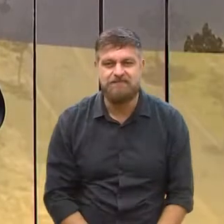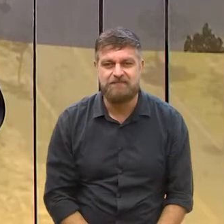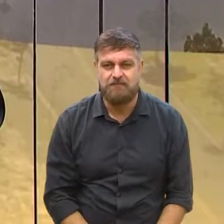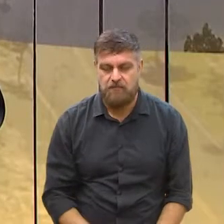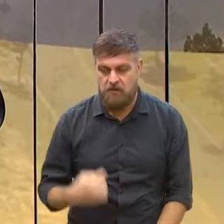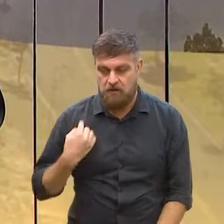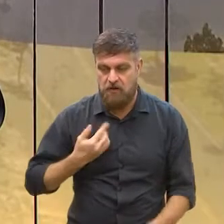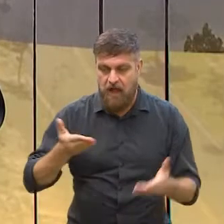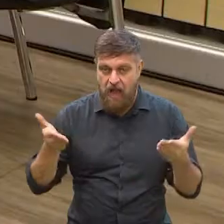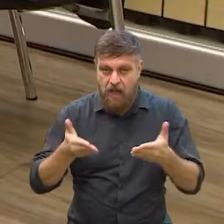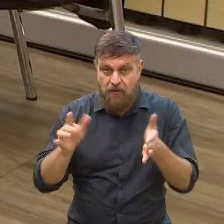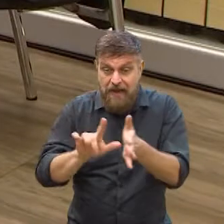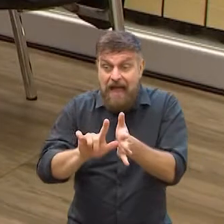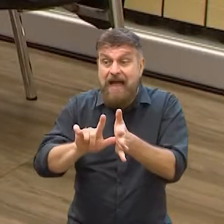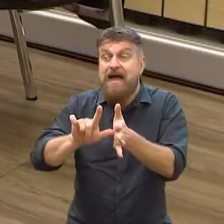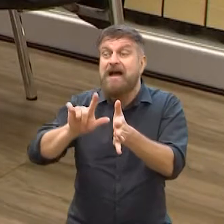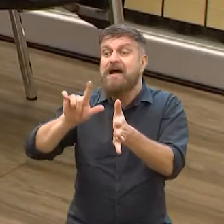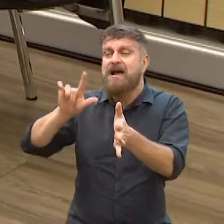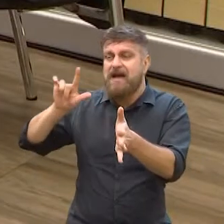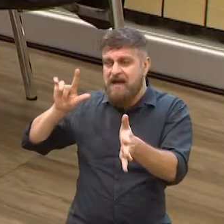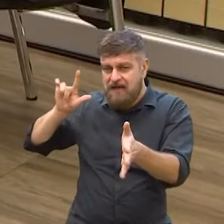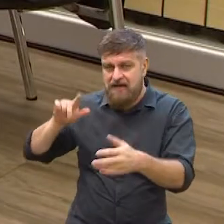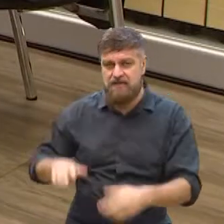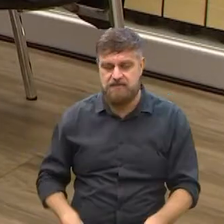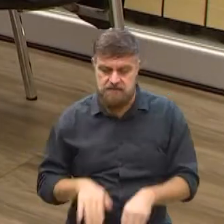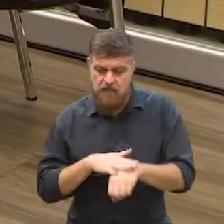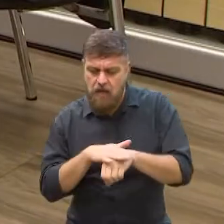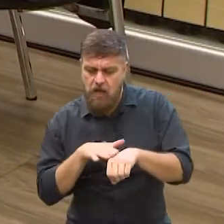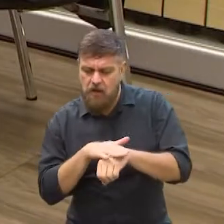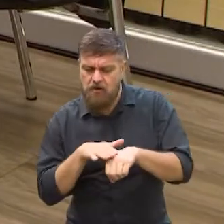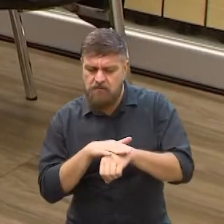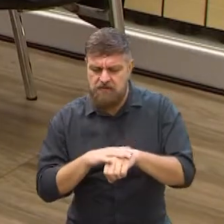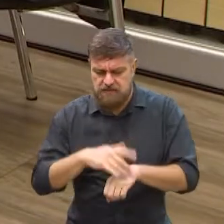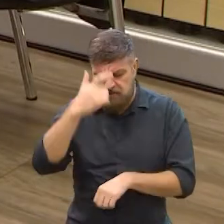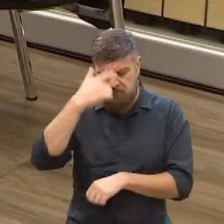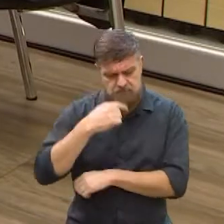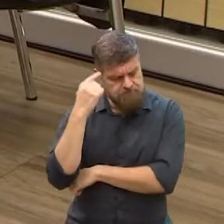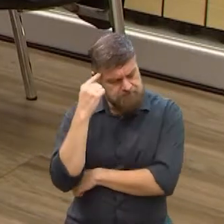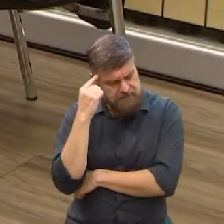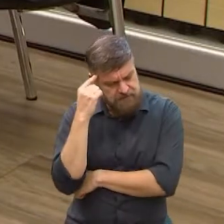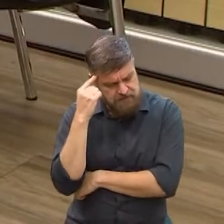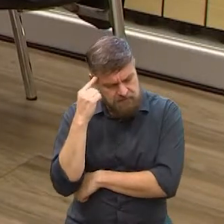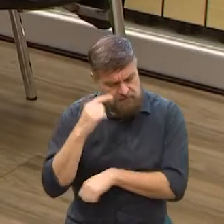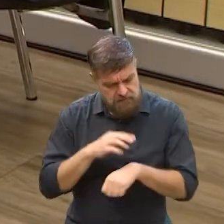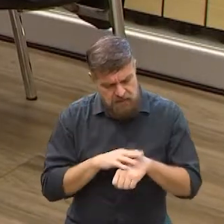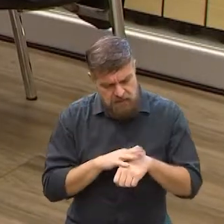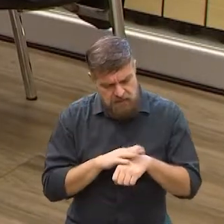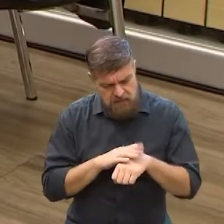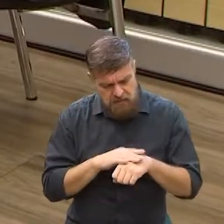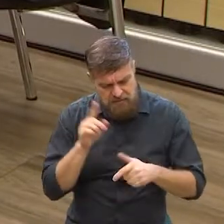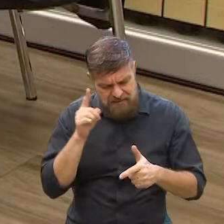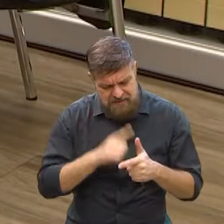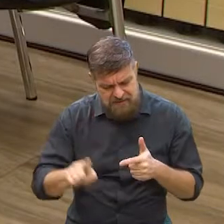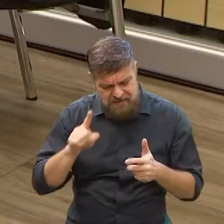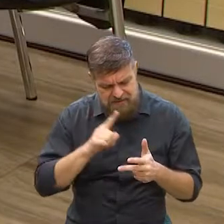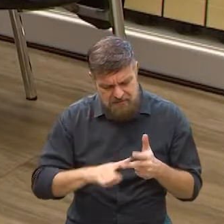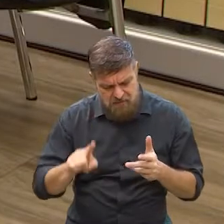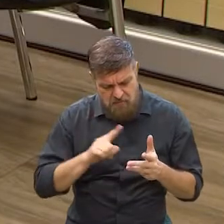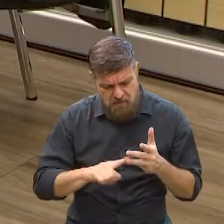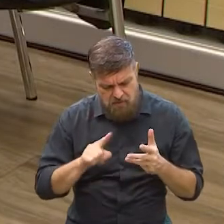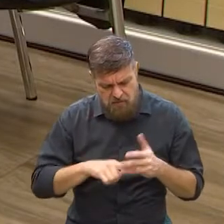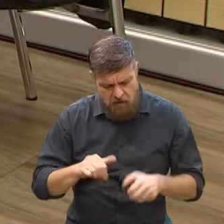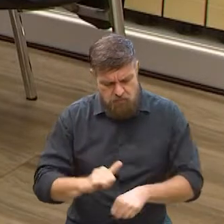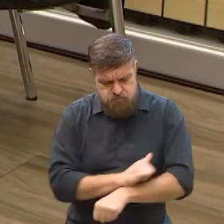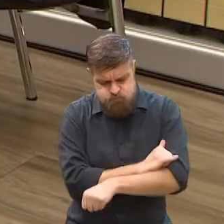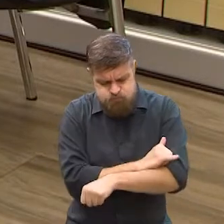nessa parte anterior, né, nessa conversa com o médico. Quais são as doenças, quais são os problemas ligados à obesidade